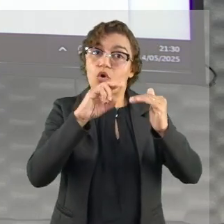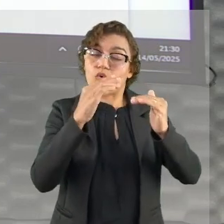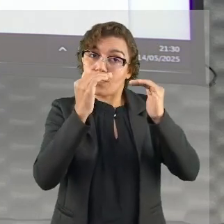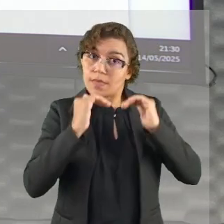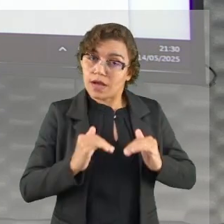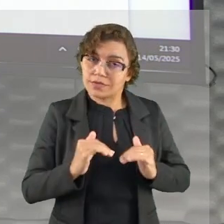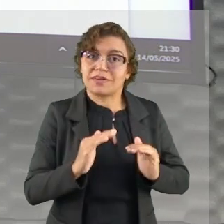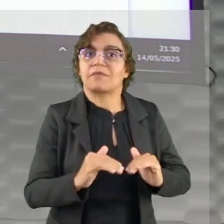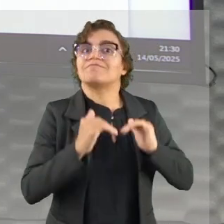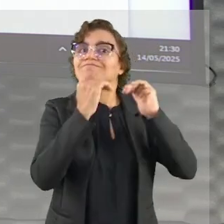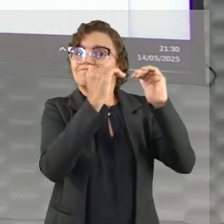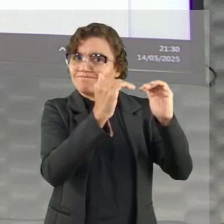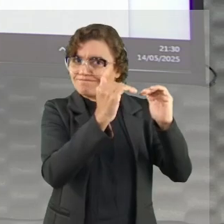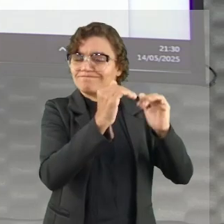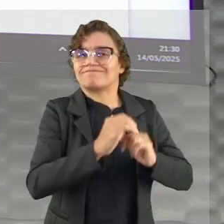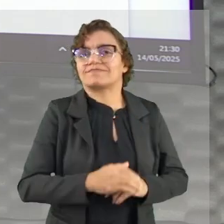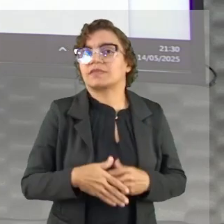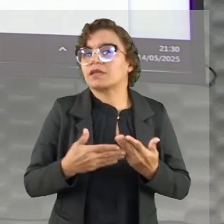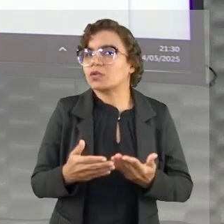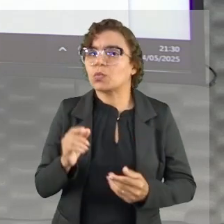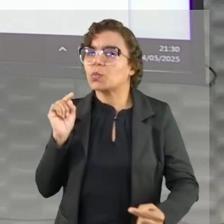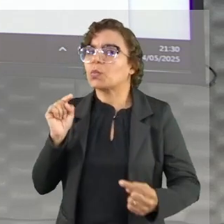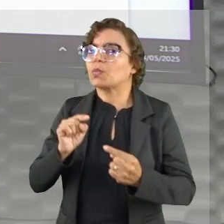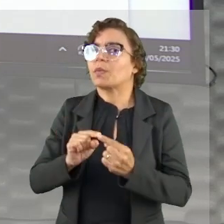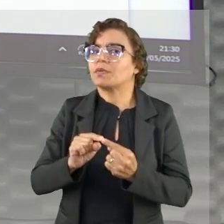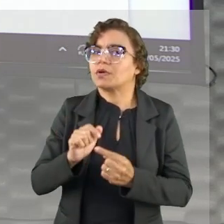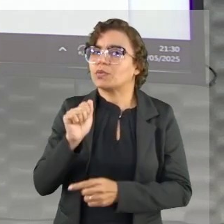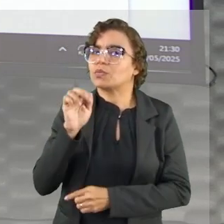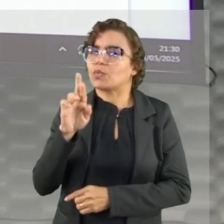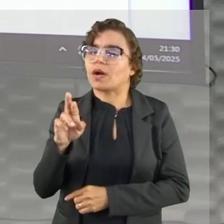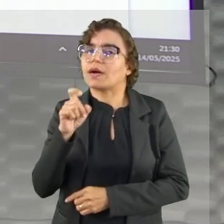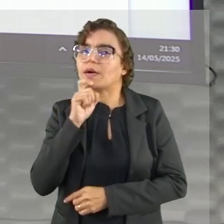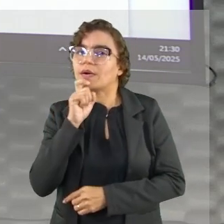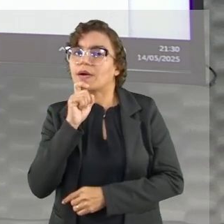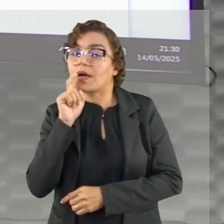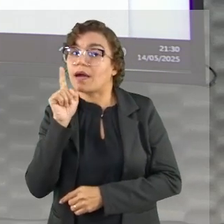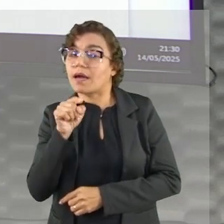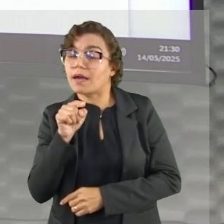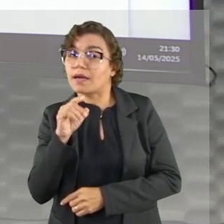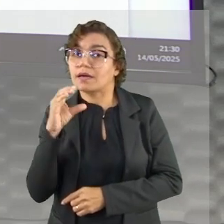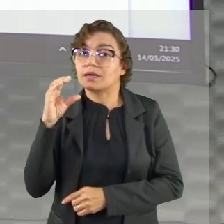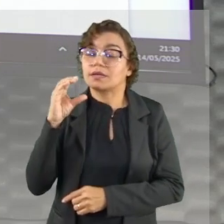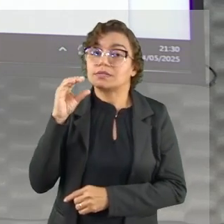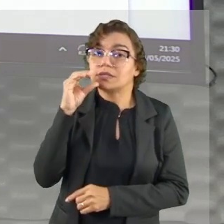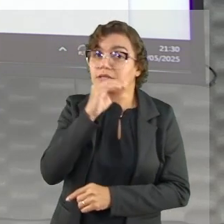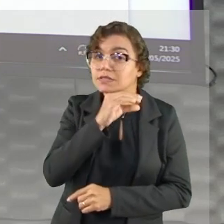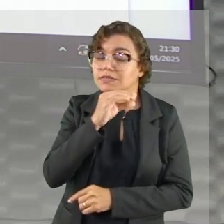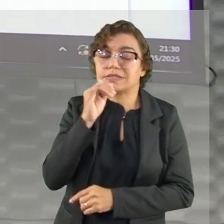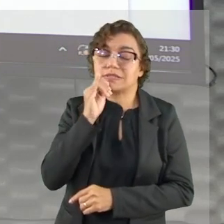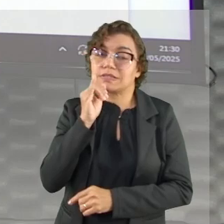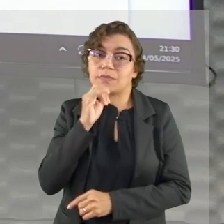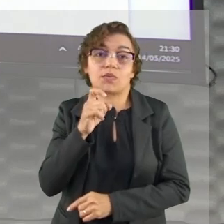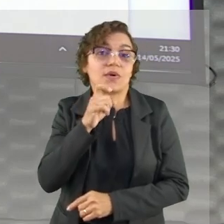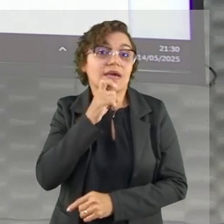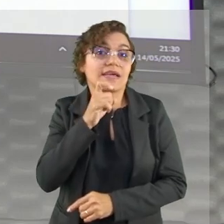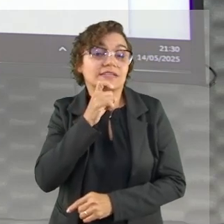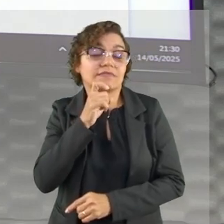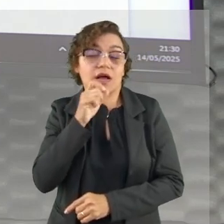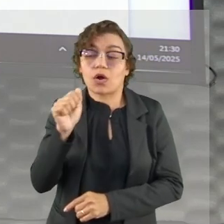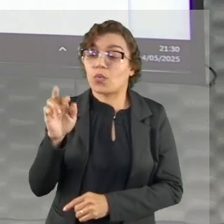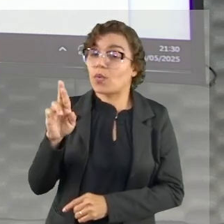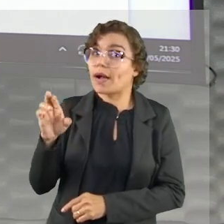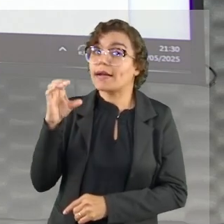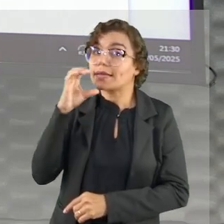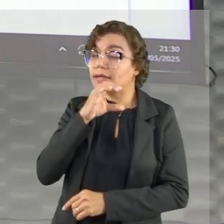Vai estar em cima. Então, o objetivo do ar-condicionado é resfriar o ar que está quente. E onde que esse ar está